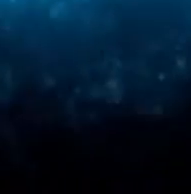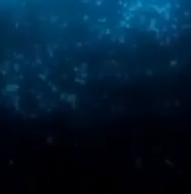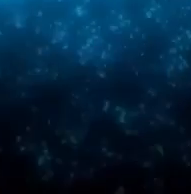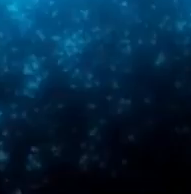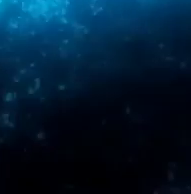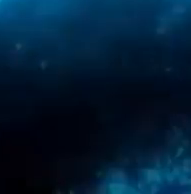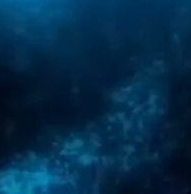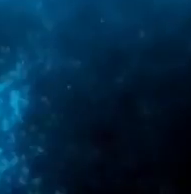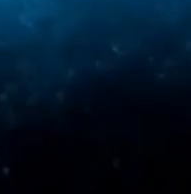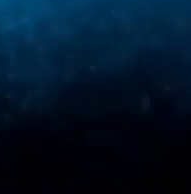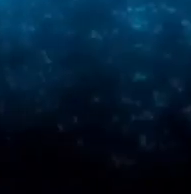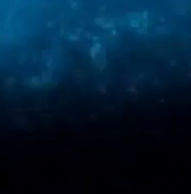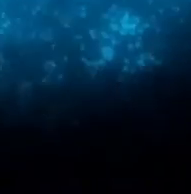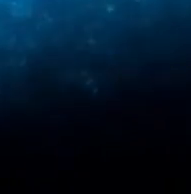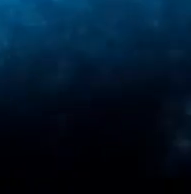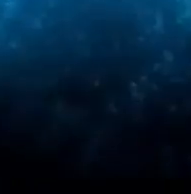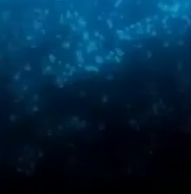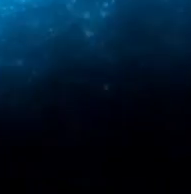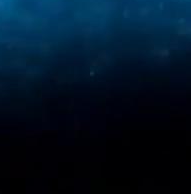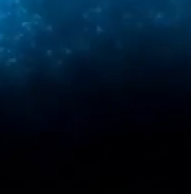E aí